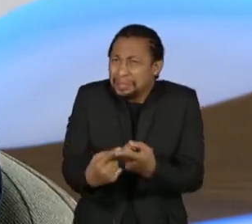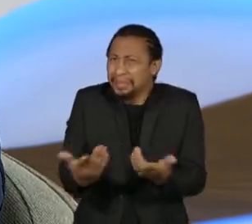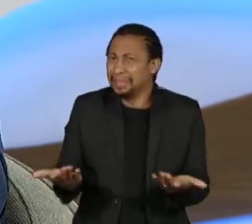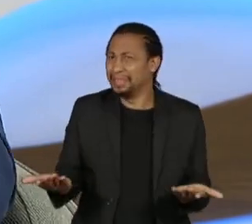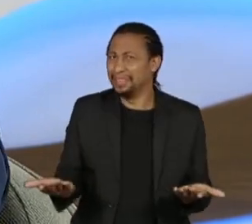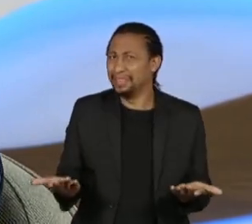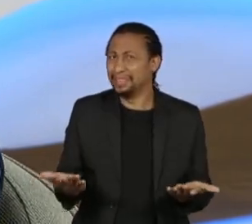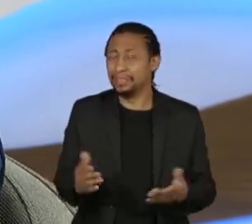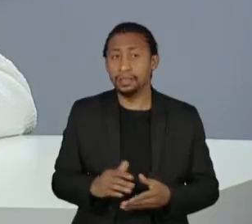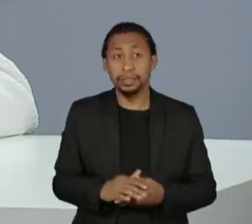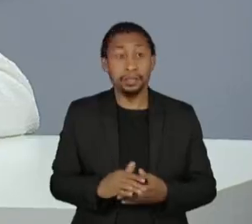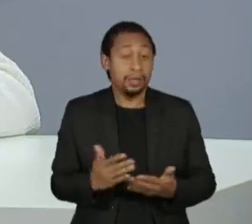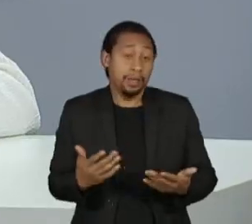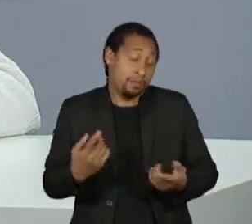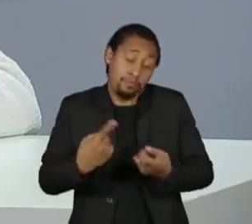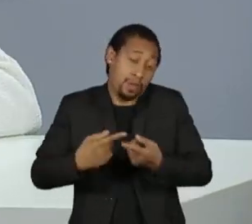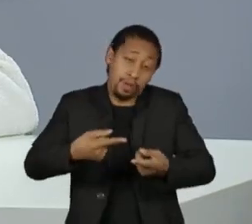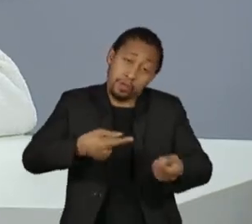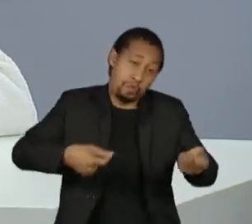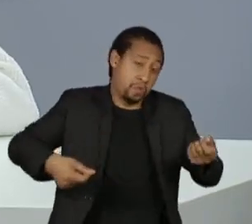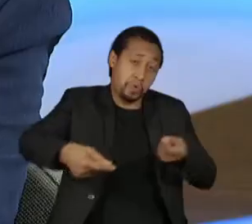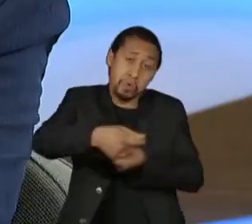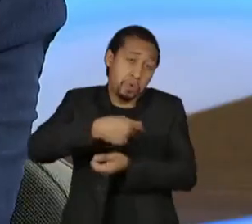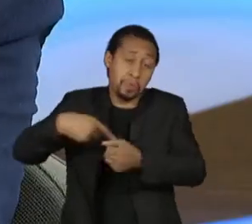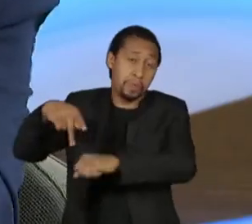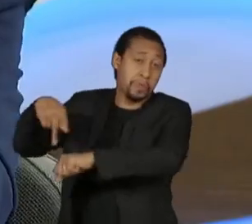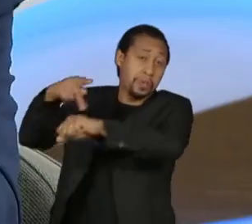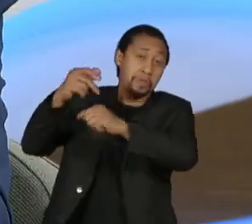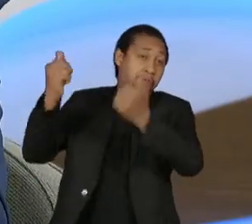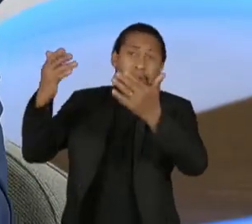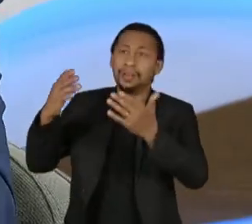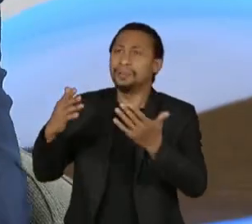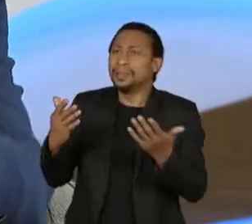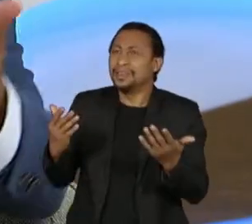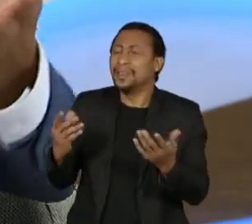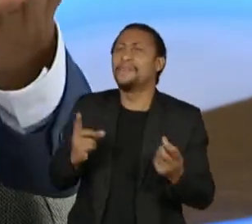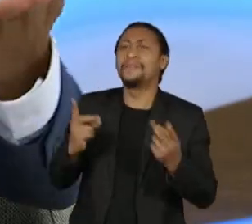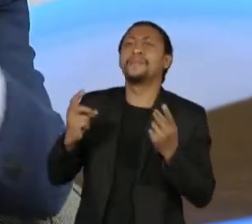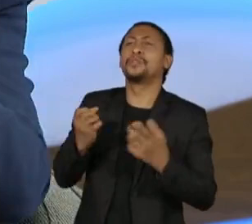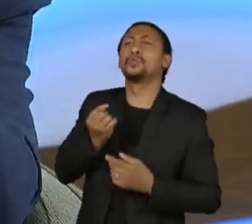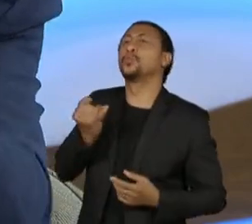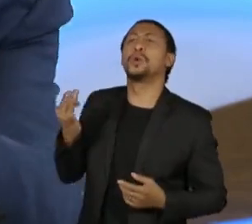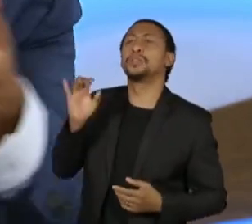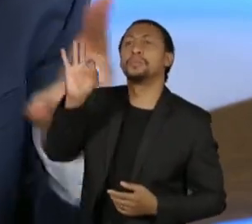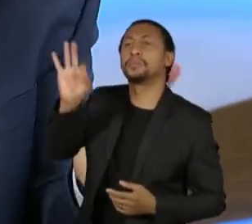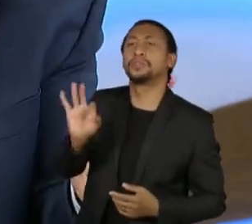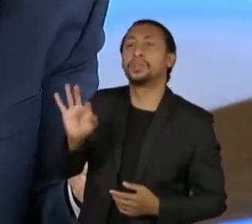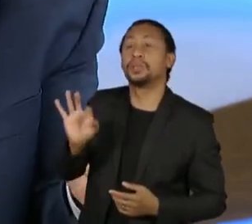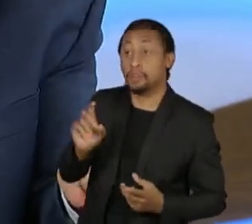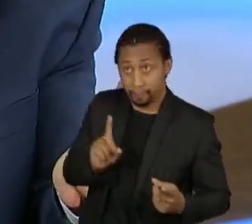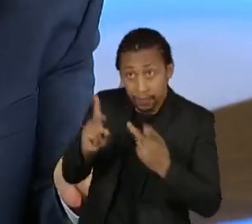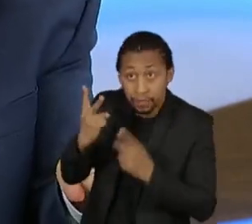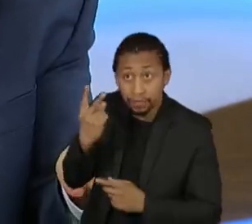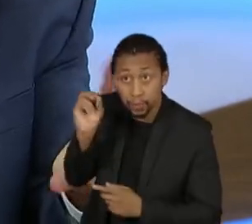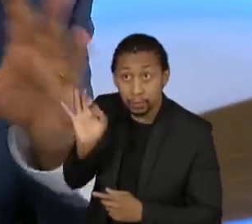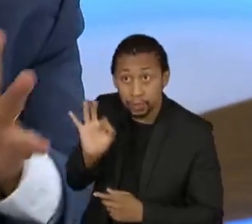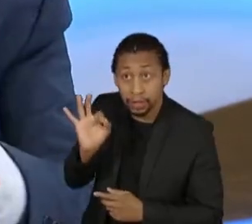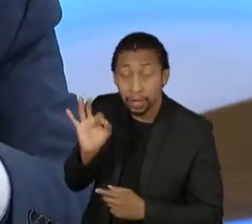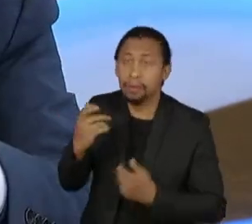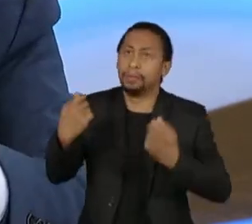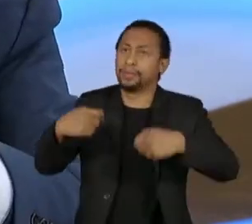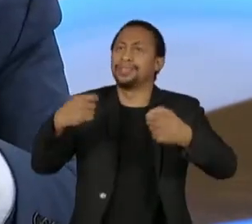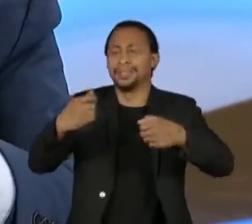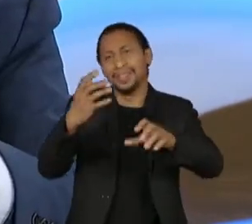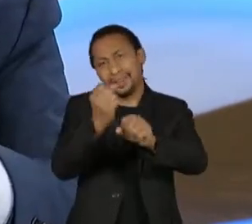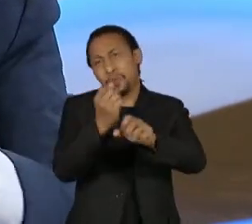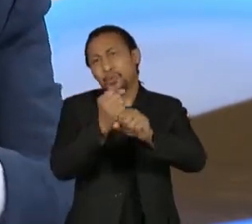importa. Porque é o mercado de commodities, importa quantos por cento? Importa 20%. Então faz a média. É igual soja, então, ao fazer essa média, vai ter